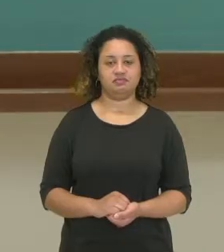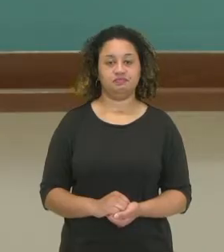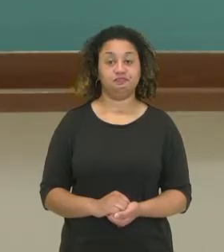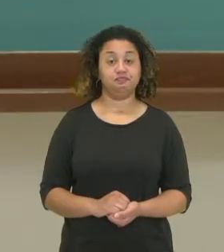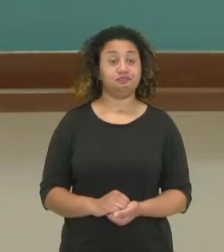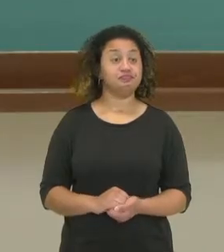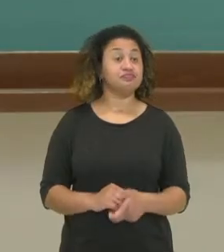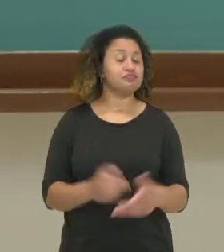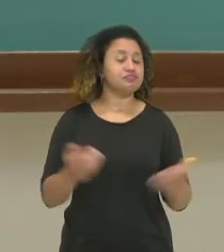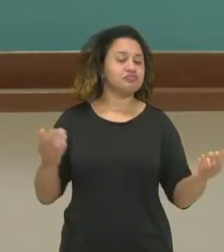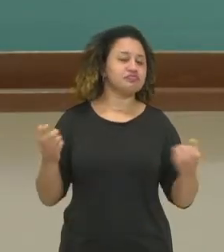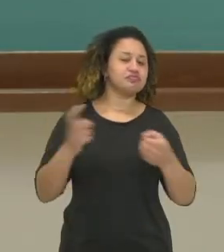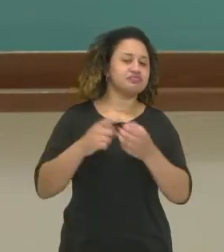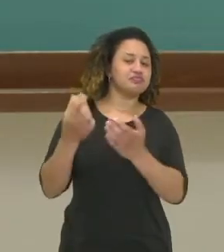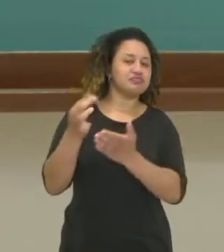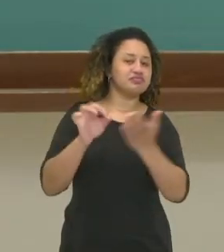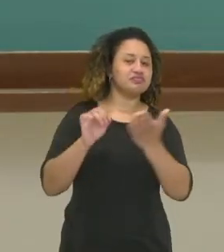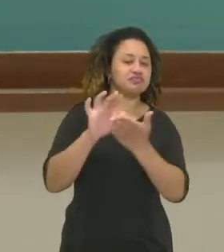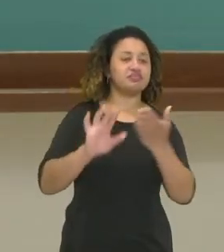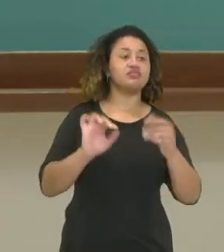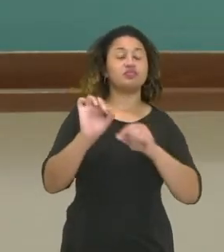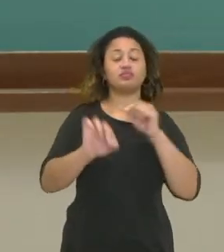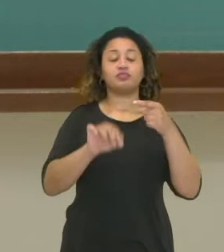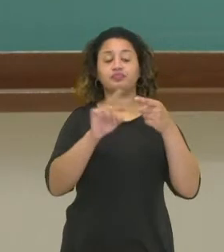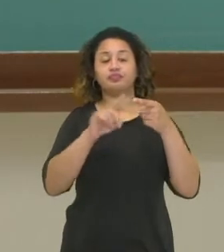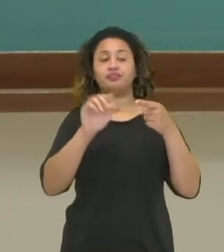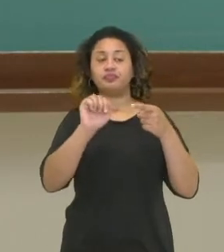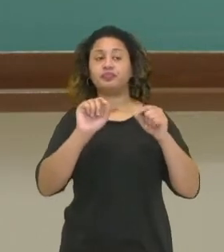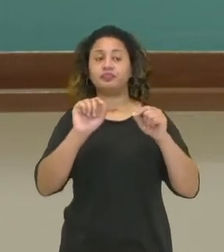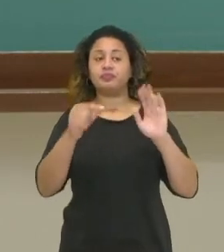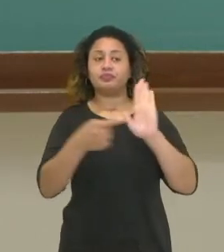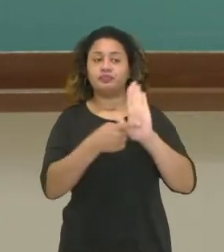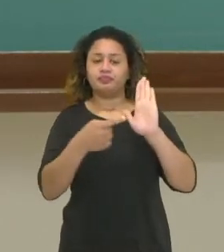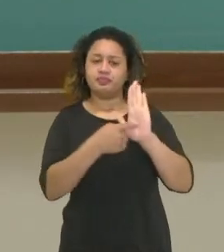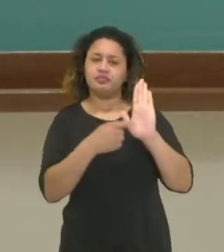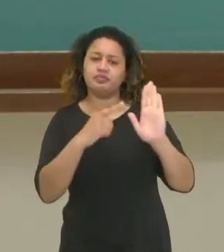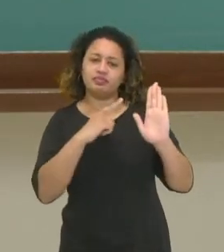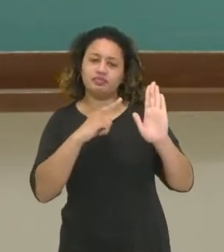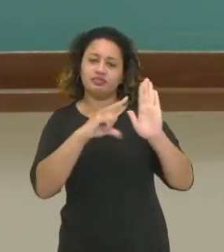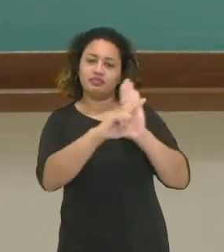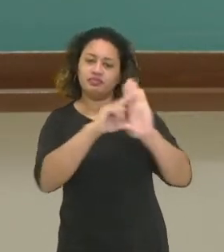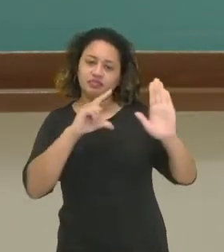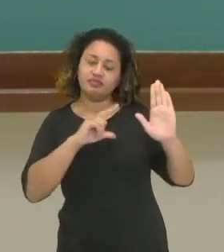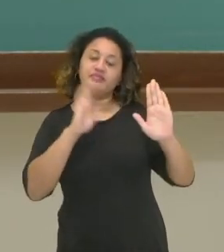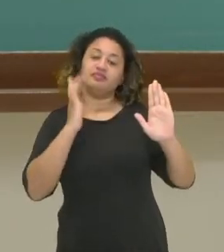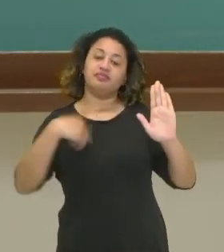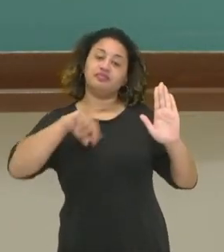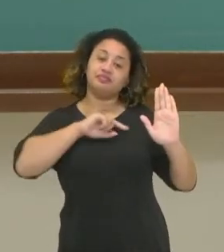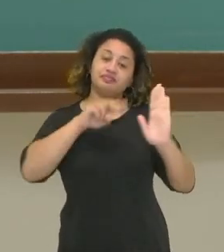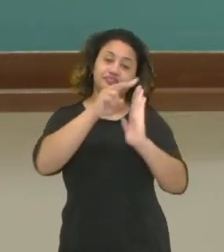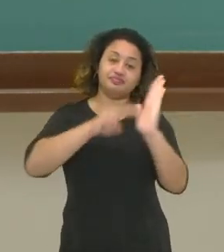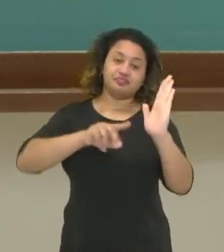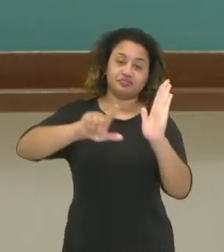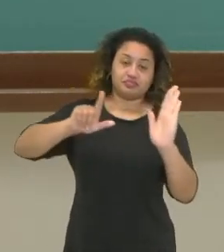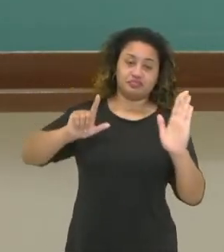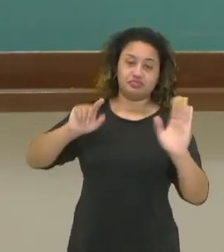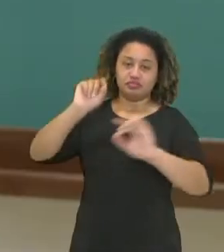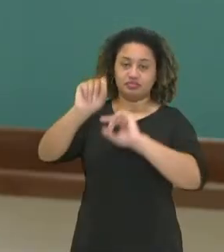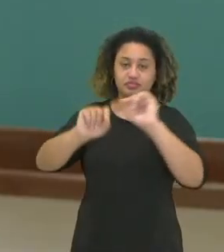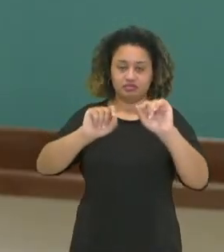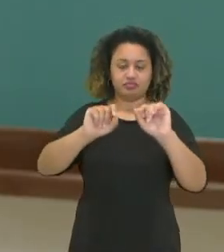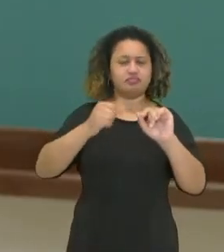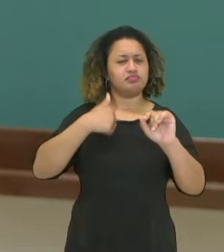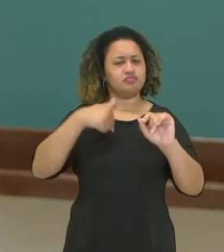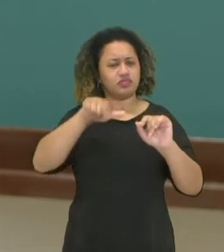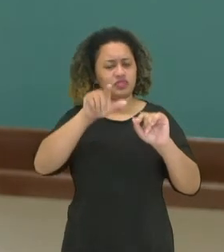Voltei, gabaritar contigo, por exemplo, a letra A. A denúncia presente neste trecho aqui, né? Então, no intervalo,